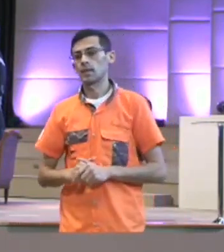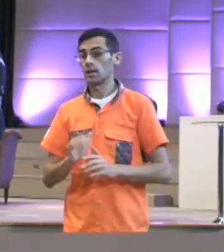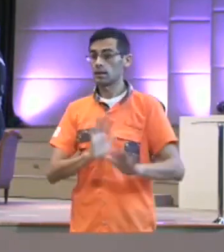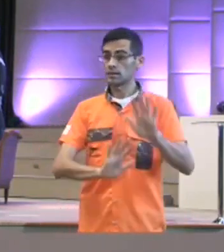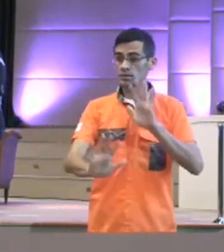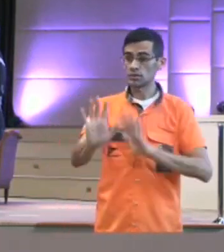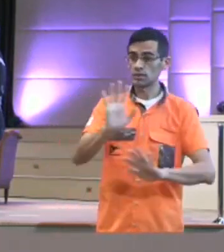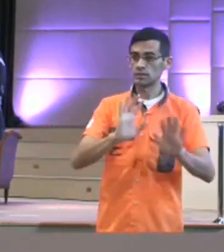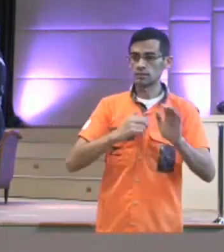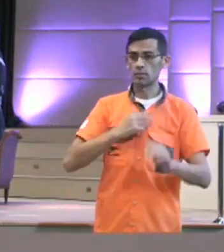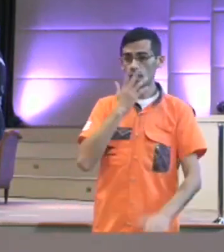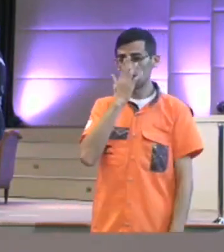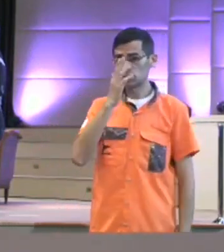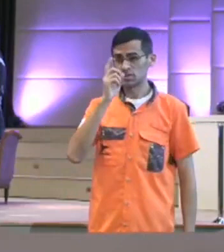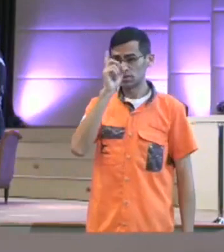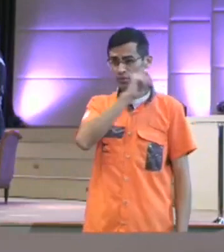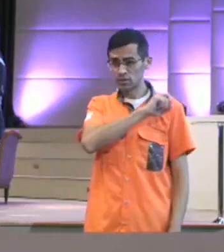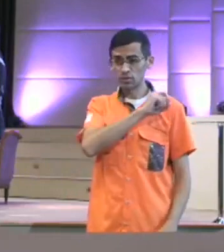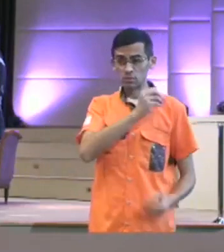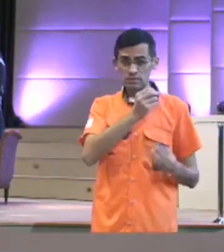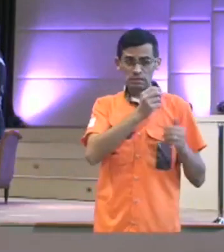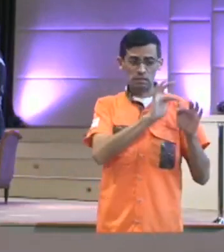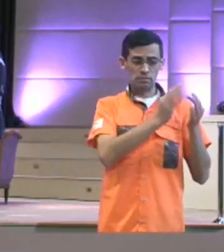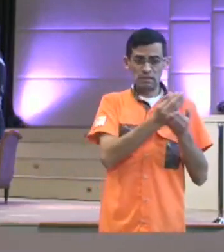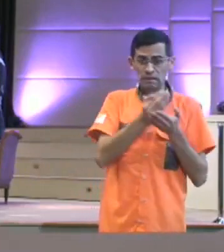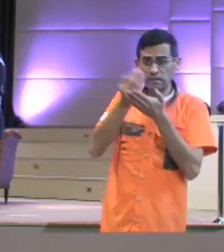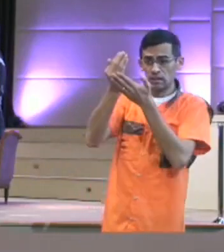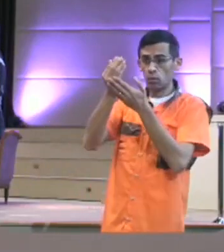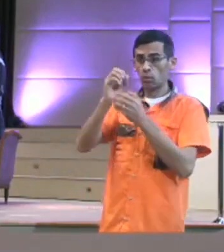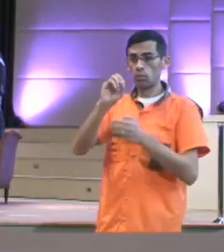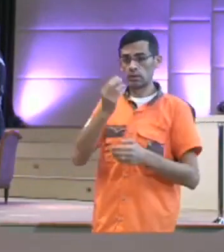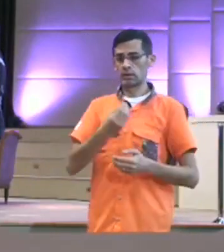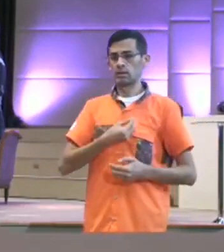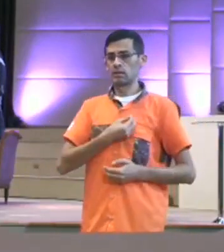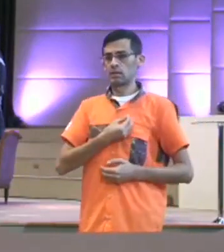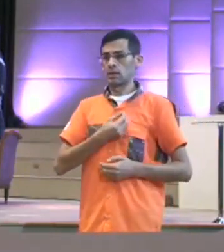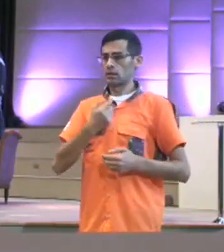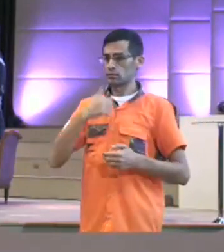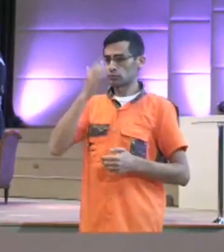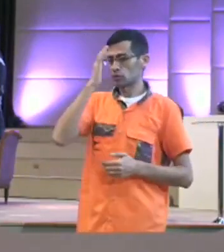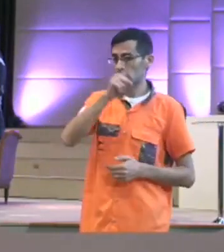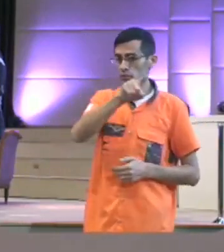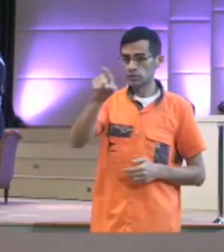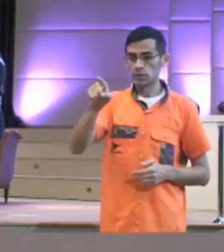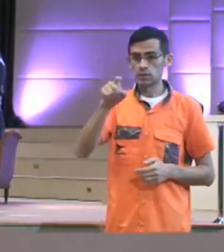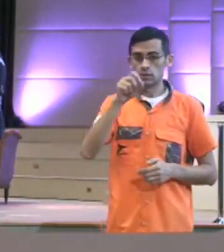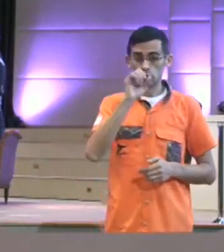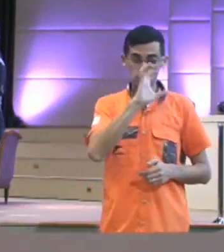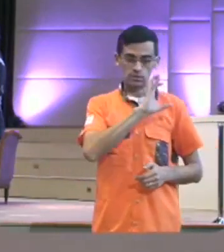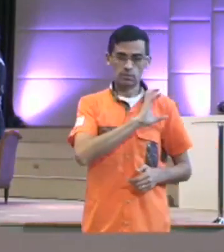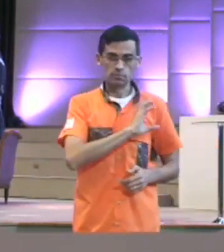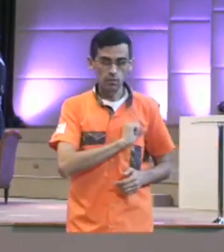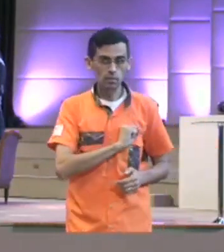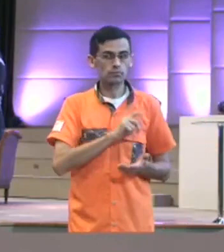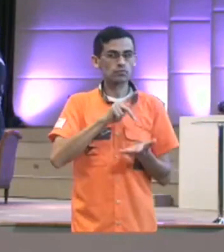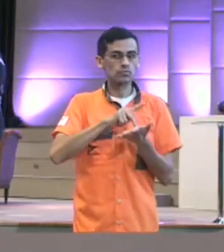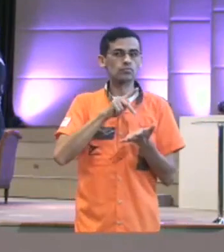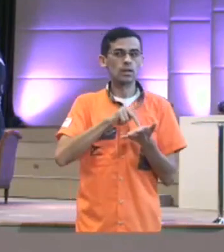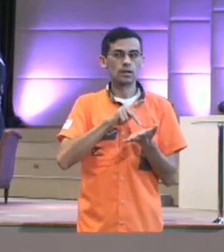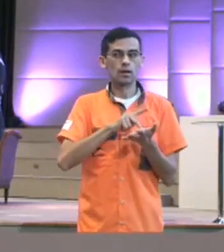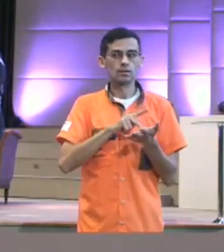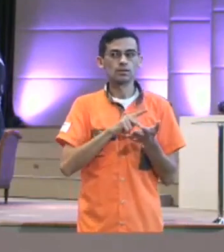Às vezes eu acho mais difícil entregar os outros do que entregar eu mesmo. Eu não sei você, né? Se a gente ama mesmo